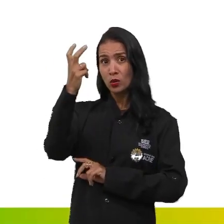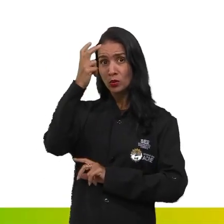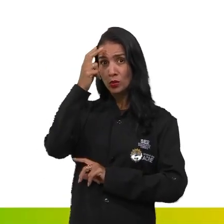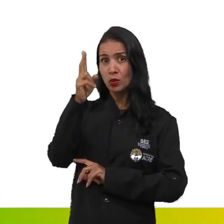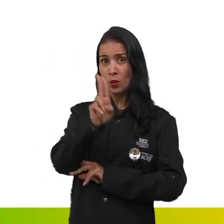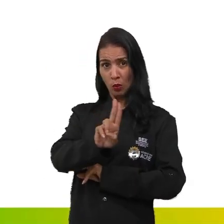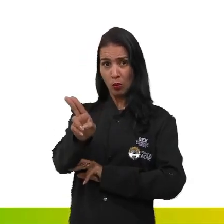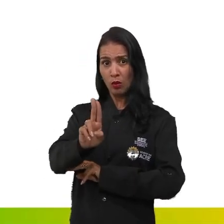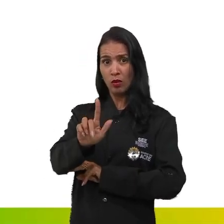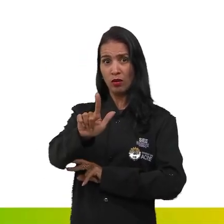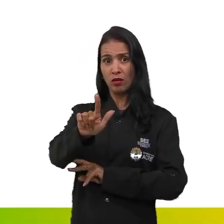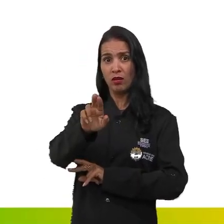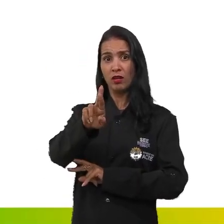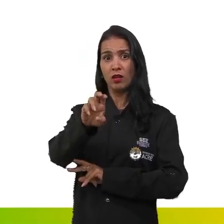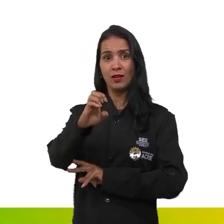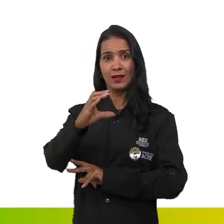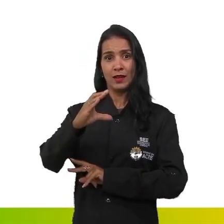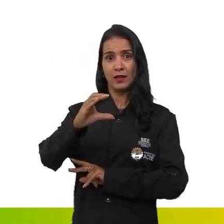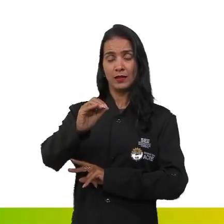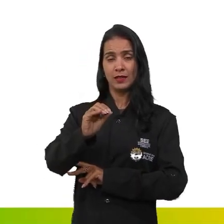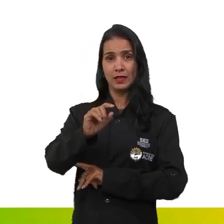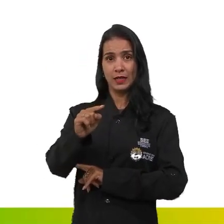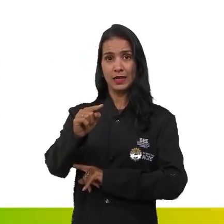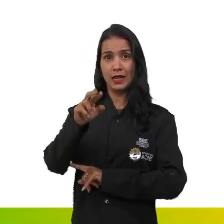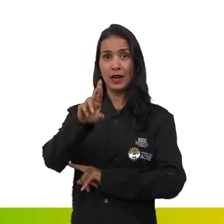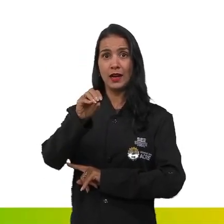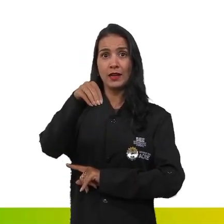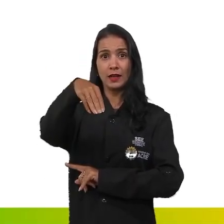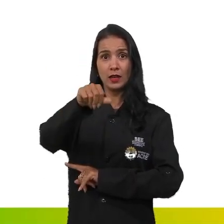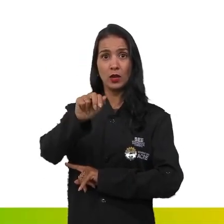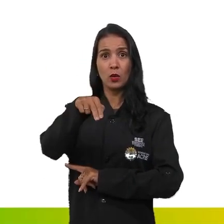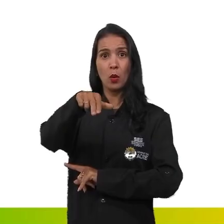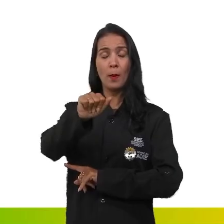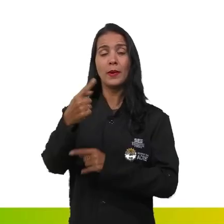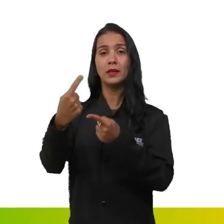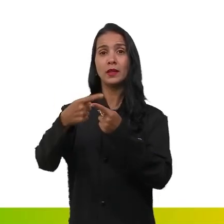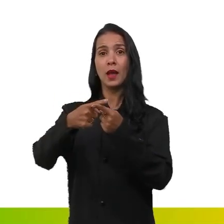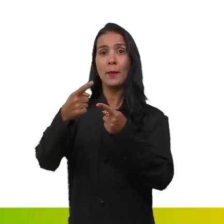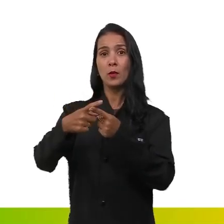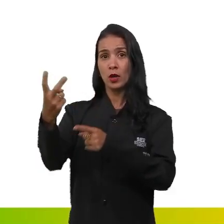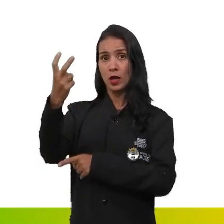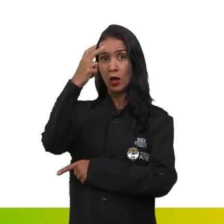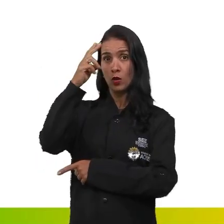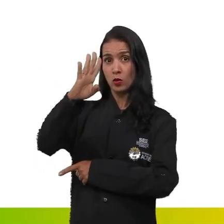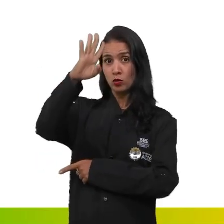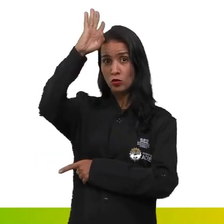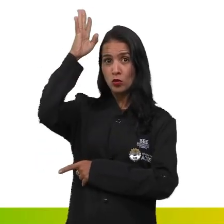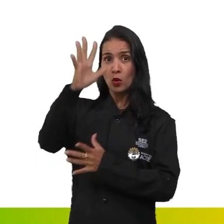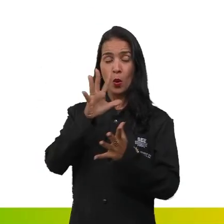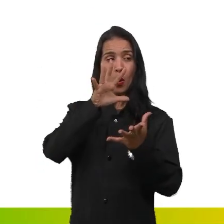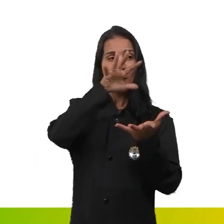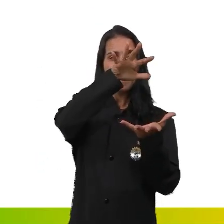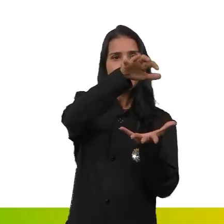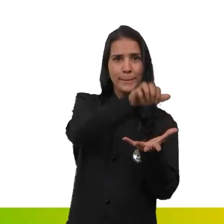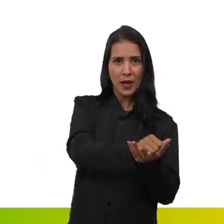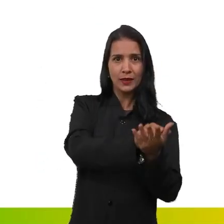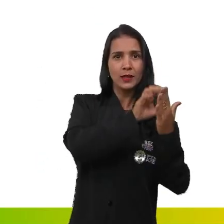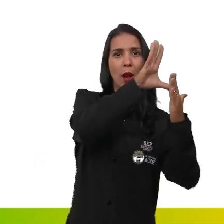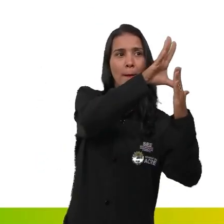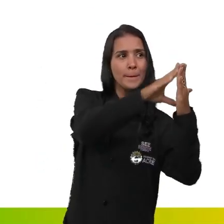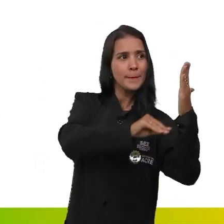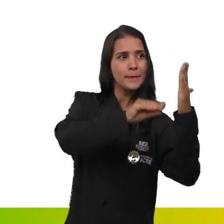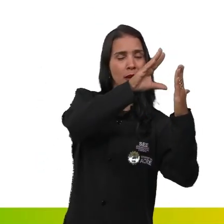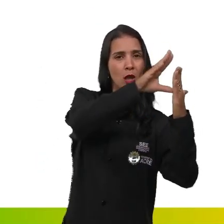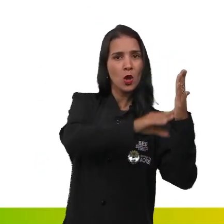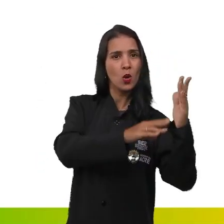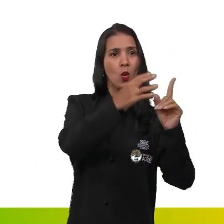pessoal, é porque a cultura romana, na verdade, se apropriou muito da cultura desenvolvida pelos gregos. Obviamente, os